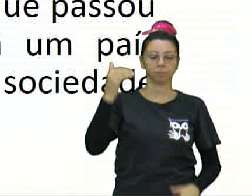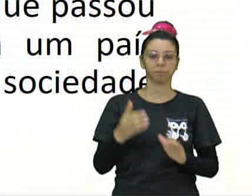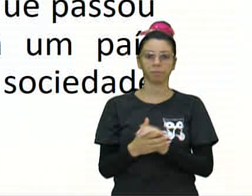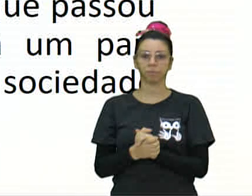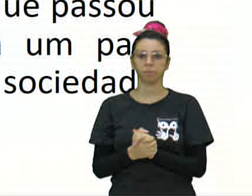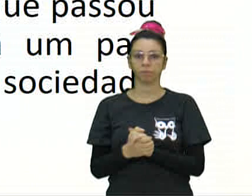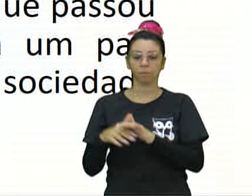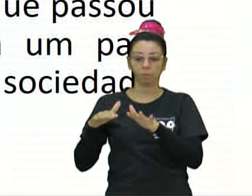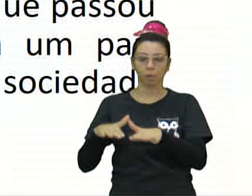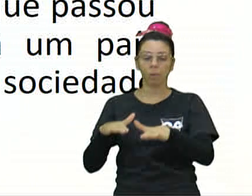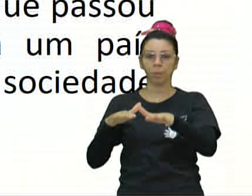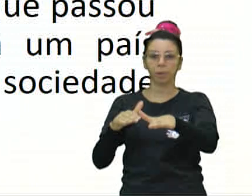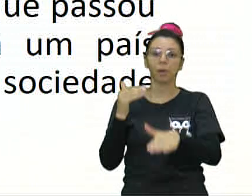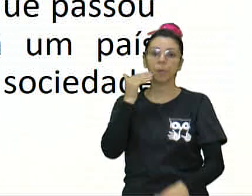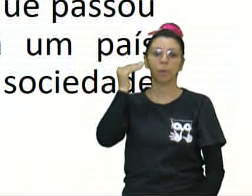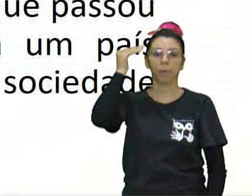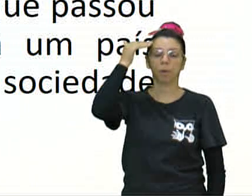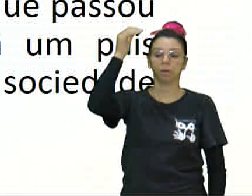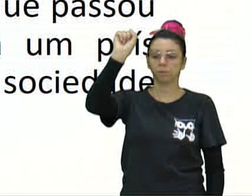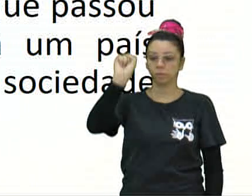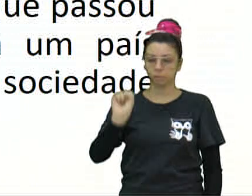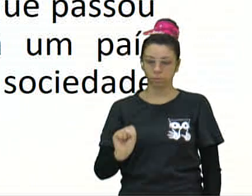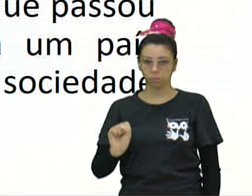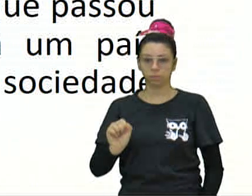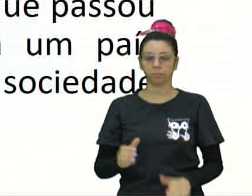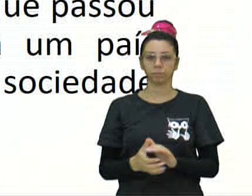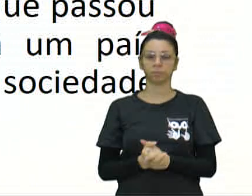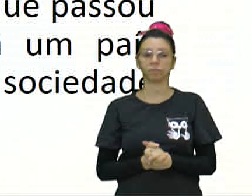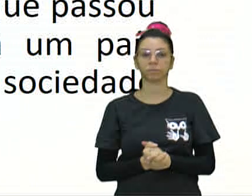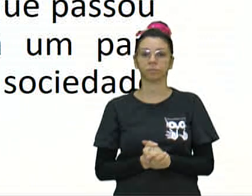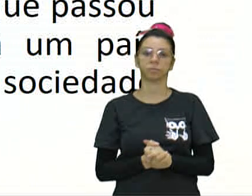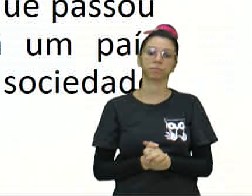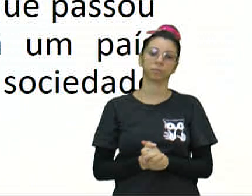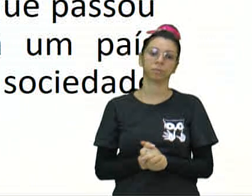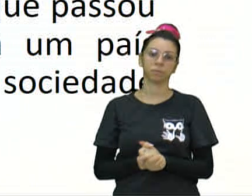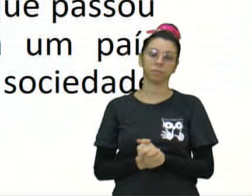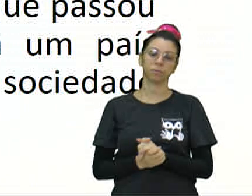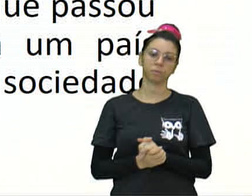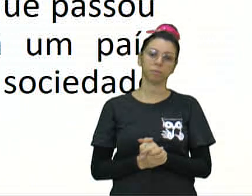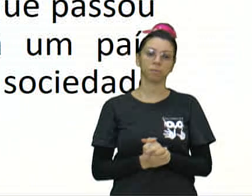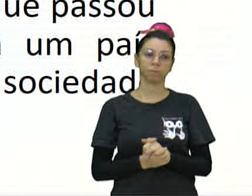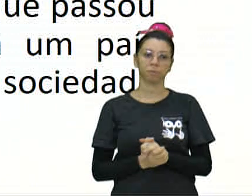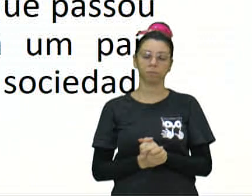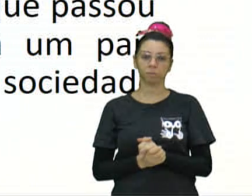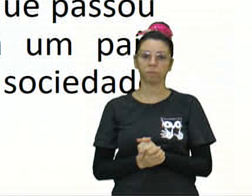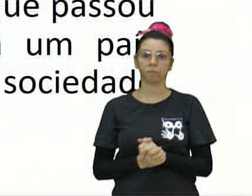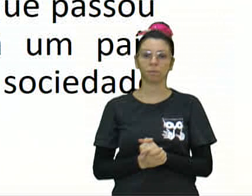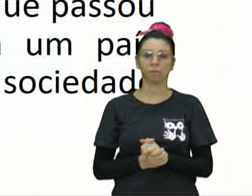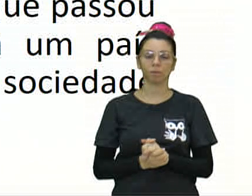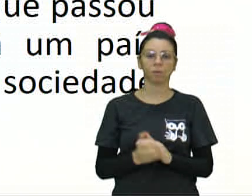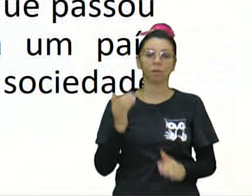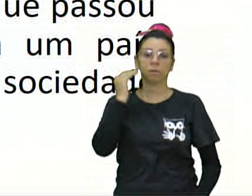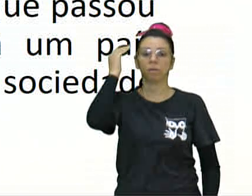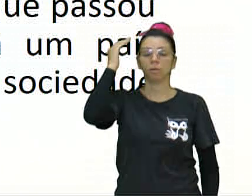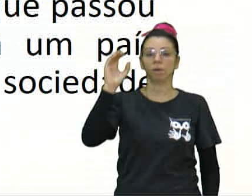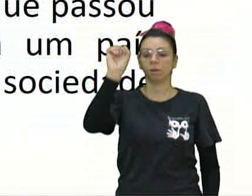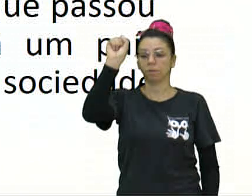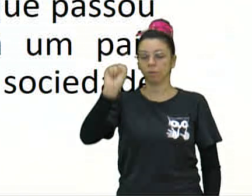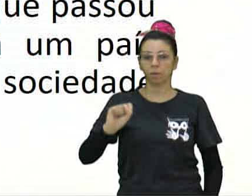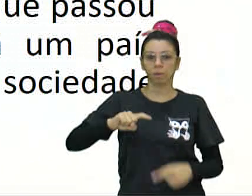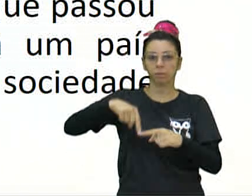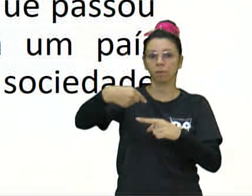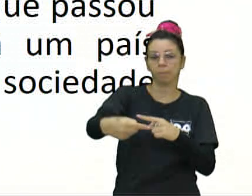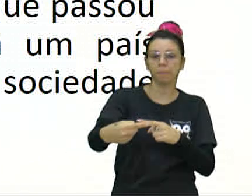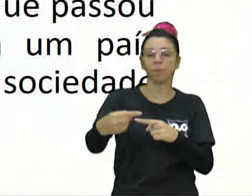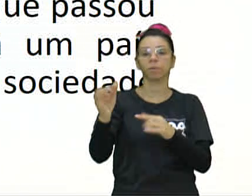Coreia do Sul. Aqui nós falamos do quê? Já do Taekwondo moderno, né? Concebida para o exército da Coreia do Sul após a Guerra da Coreia.